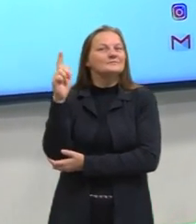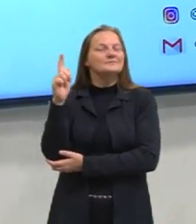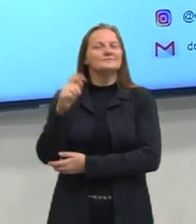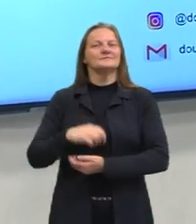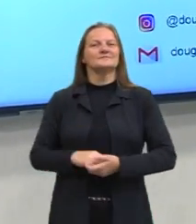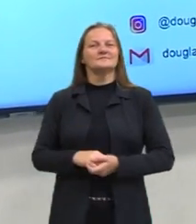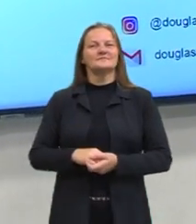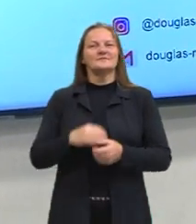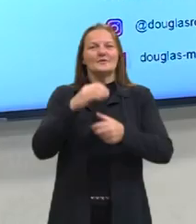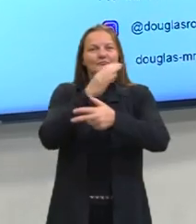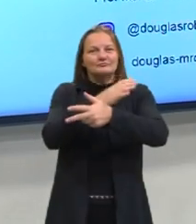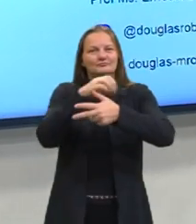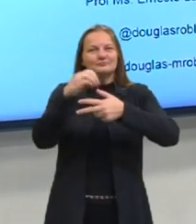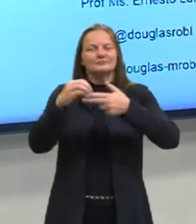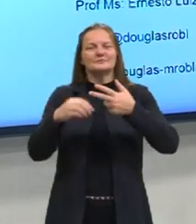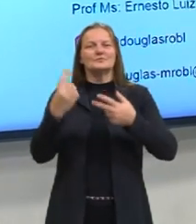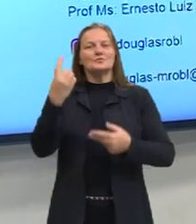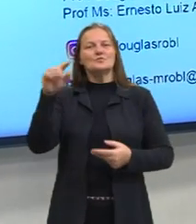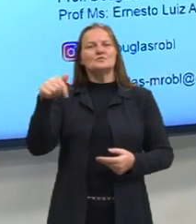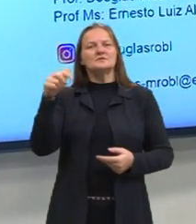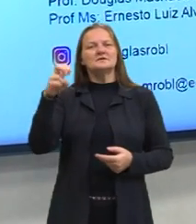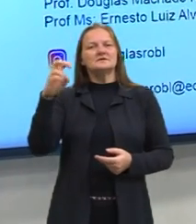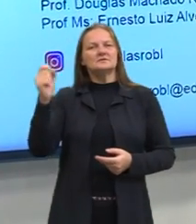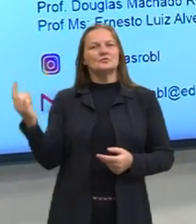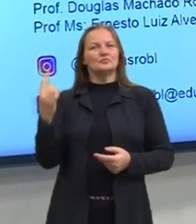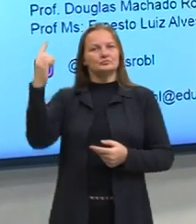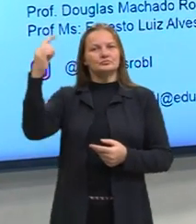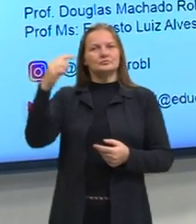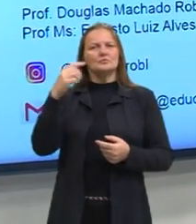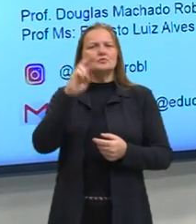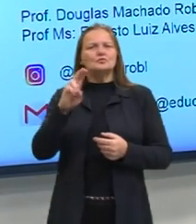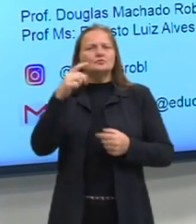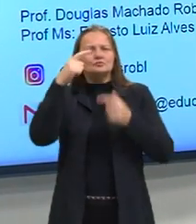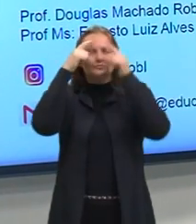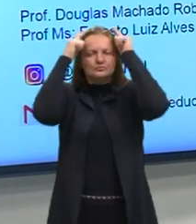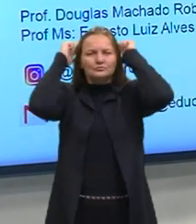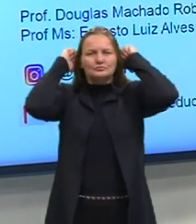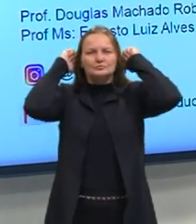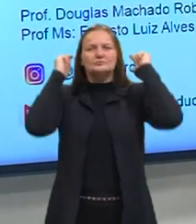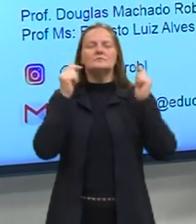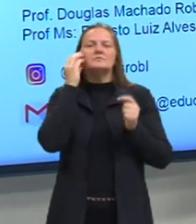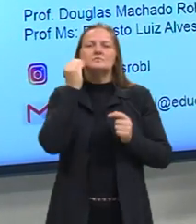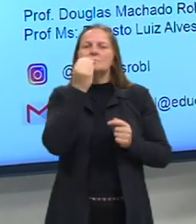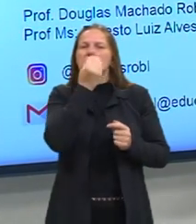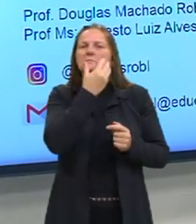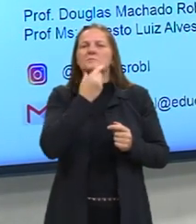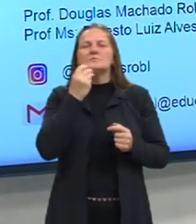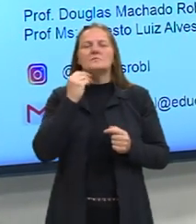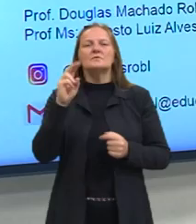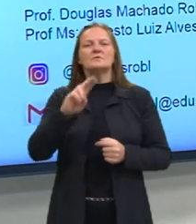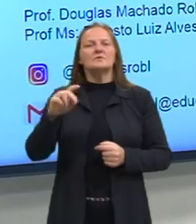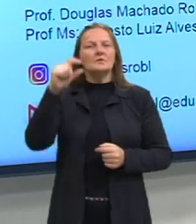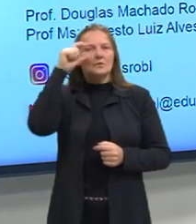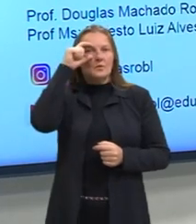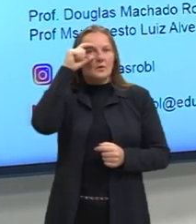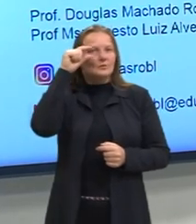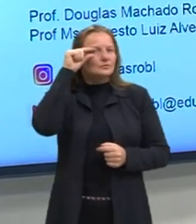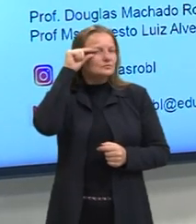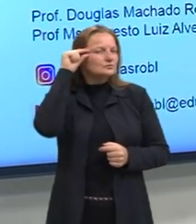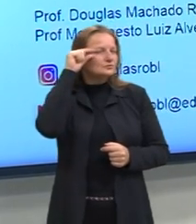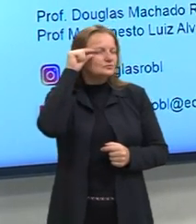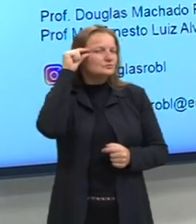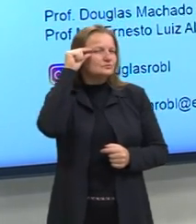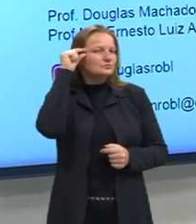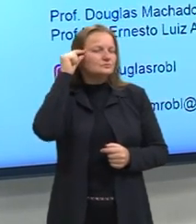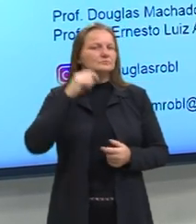sou um homem de 1,75 usa o cabelos curtos barba também curtem um dos meus adereços é um óculos